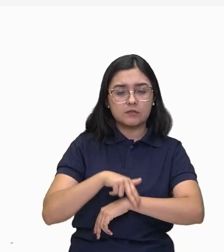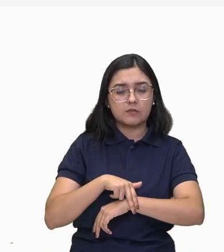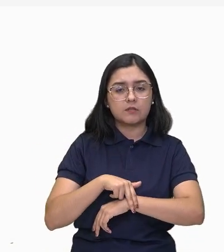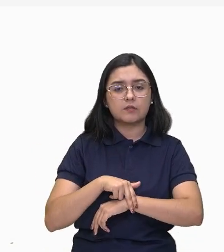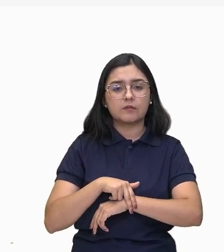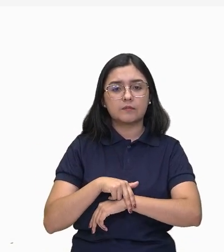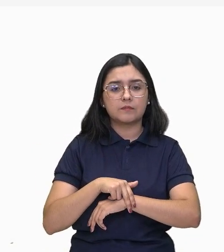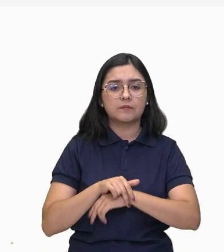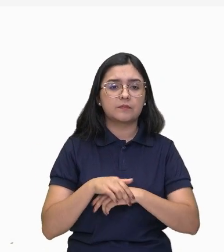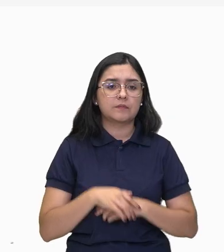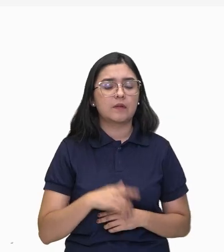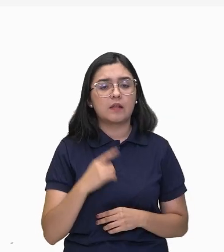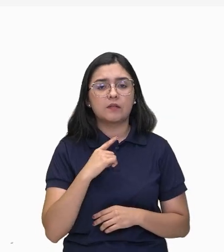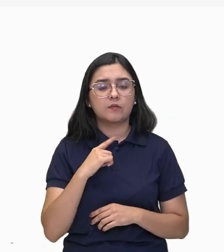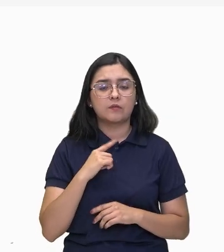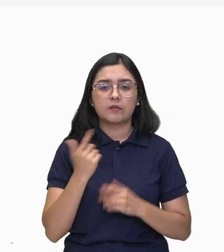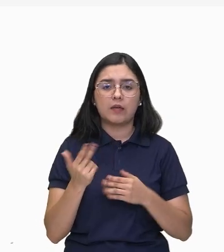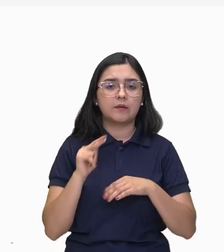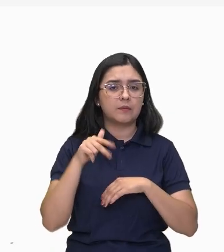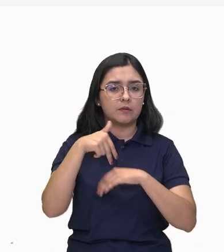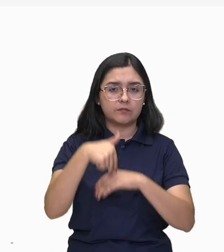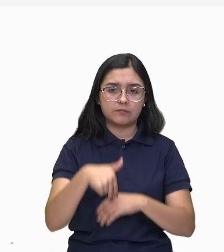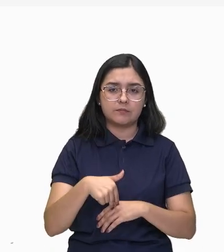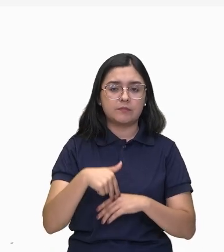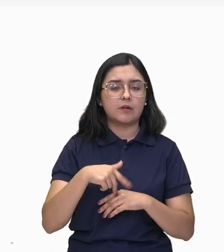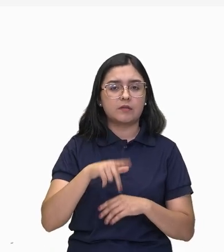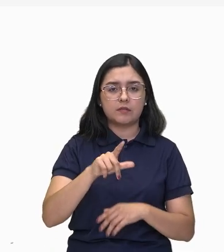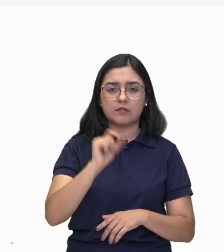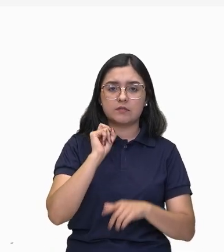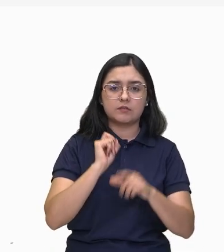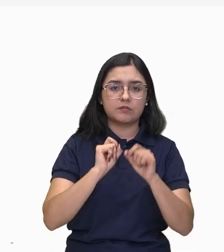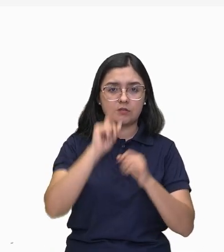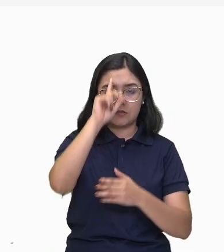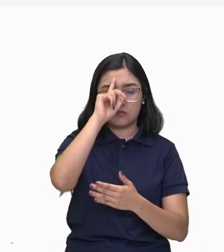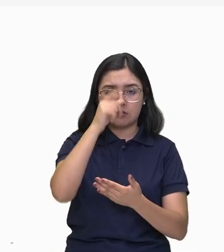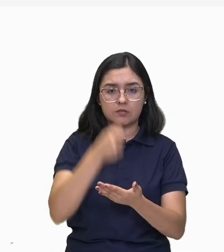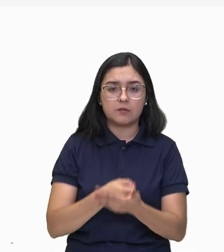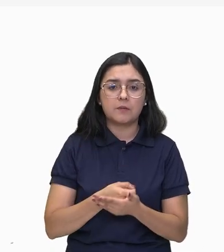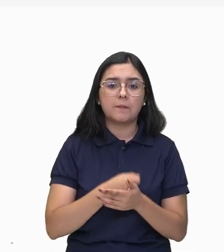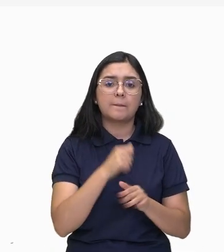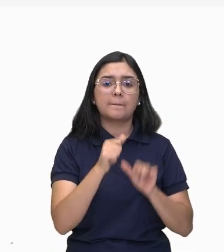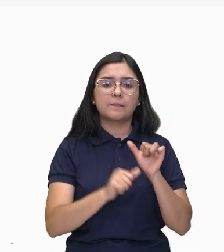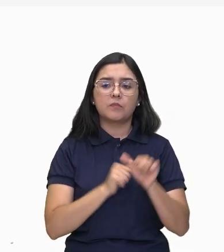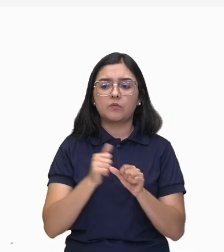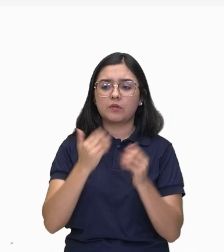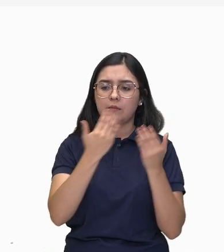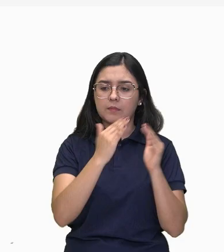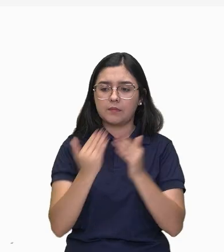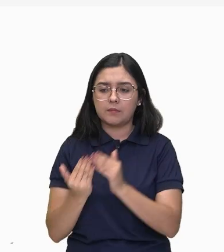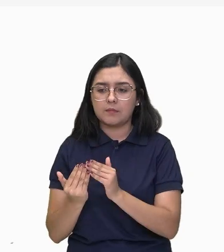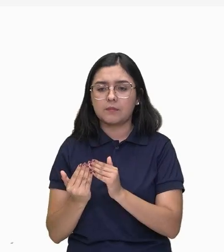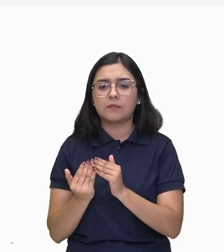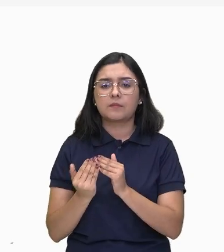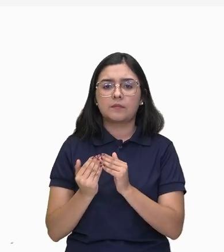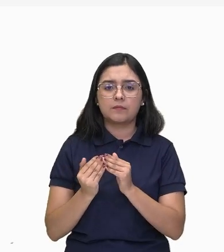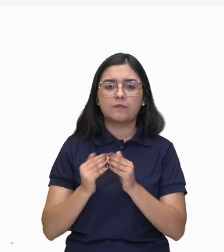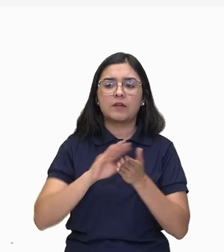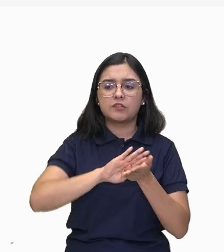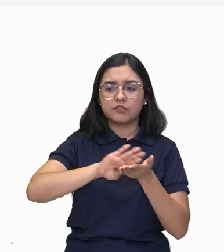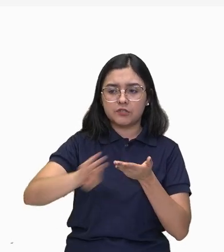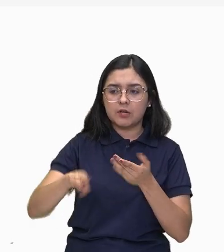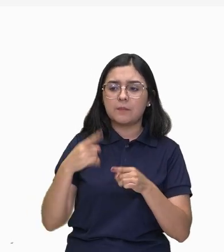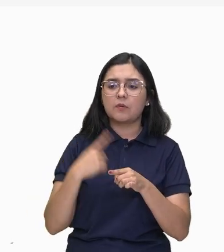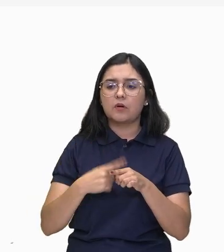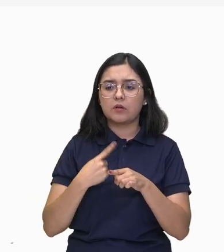não costumam ter voz nessas decisões. Muda-se, aquela favela ali vai sair, porque a gente vai